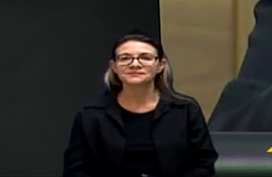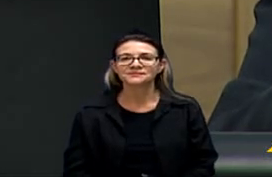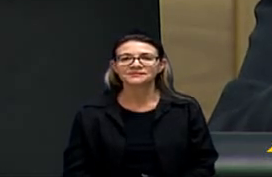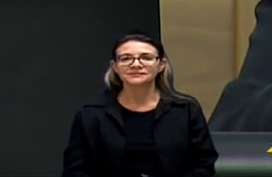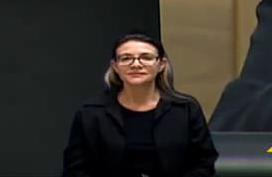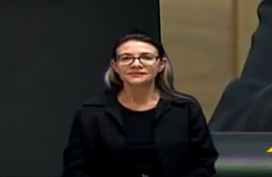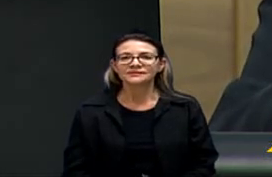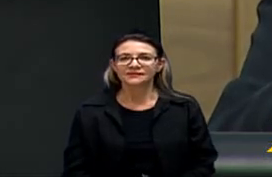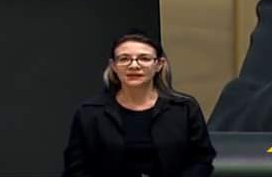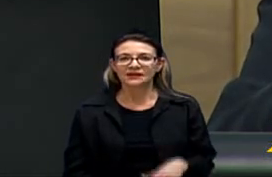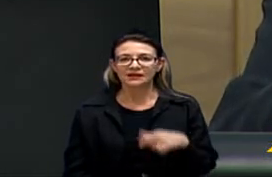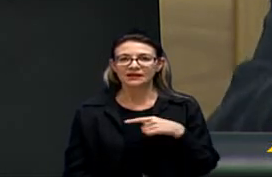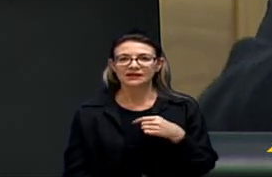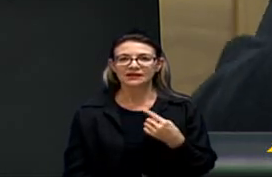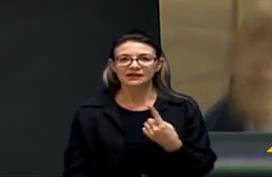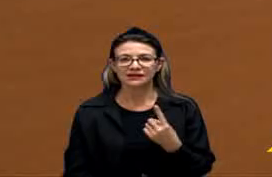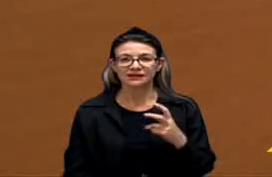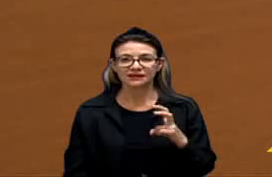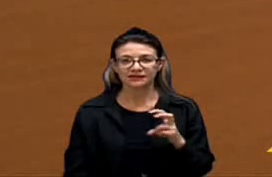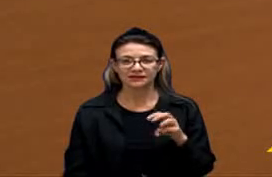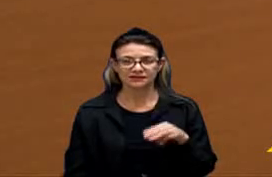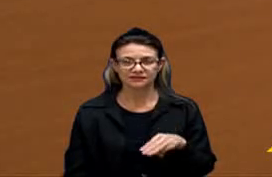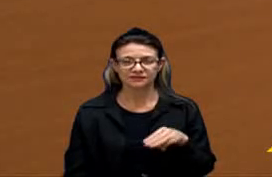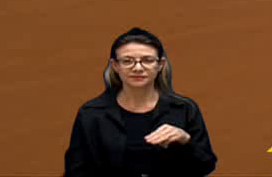excelência tem Unos 15 minutos por